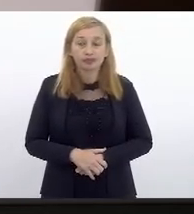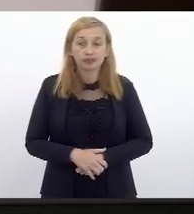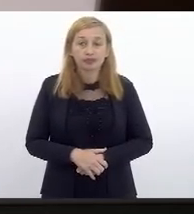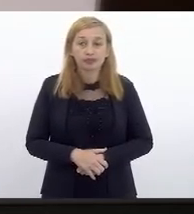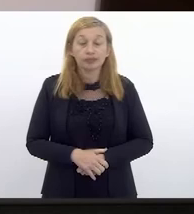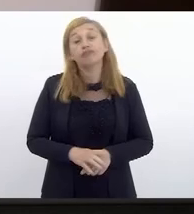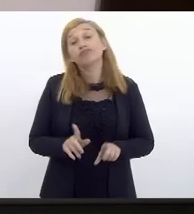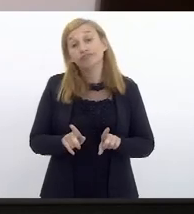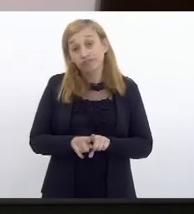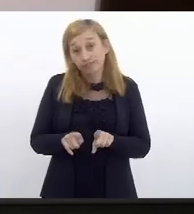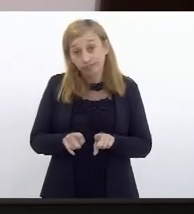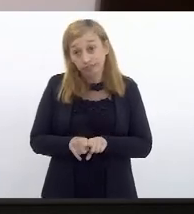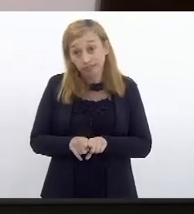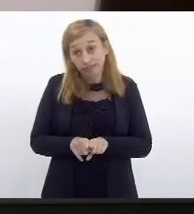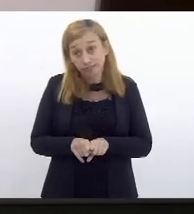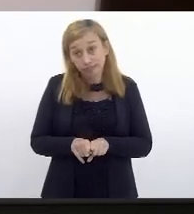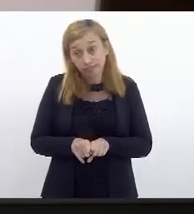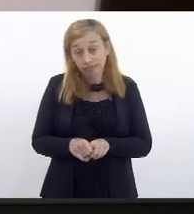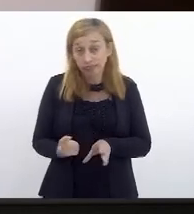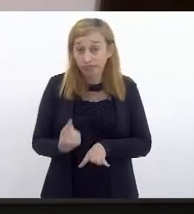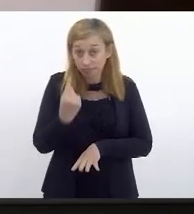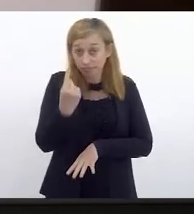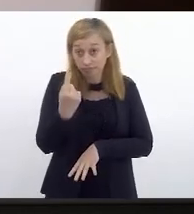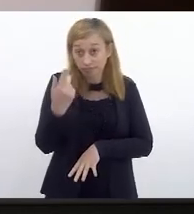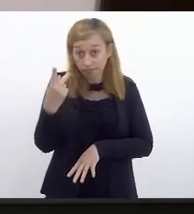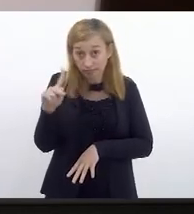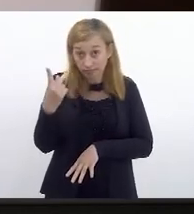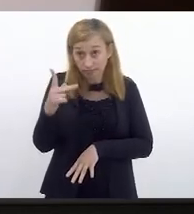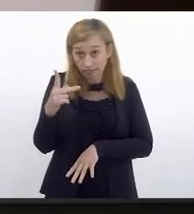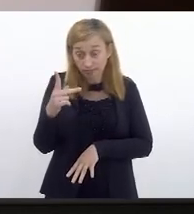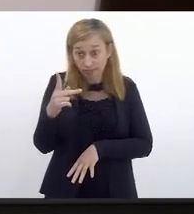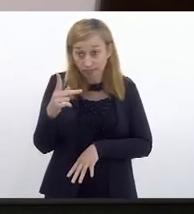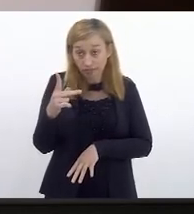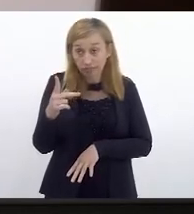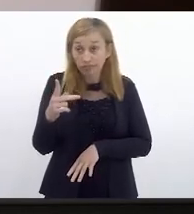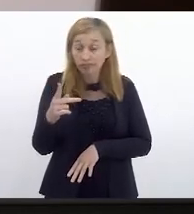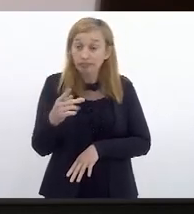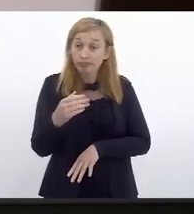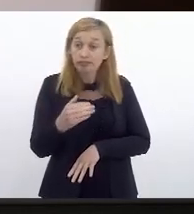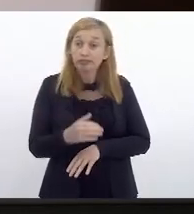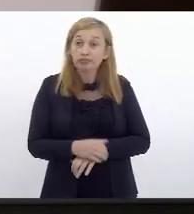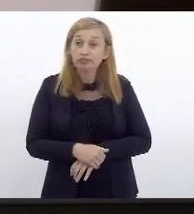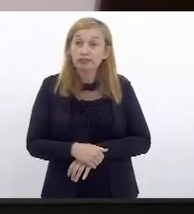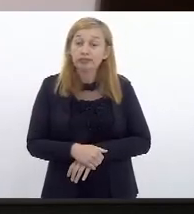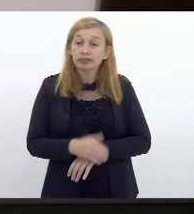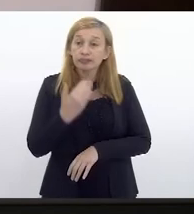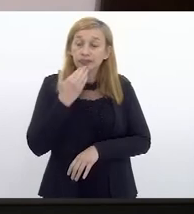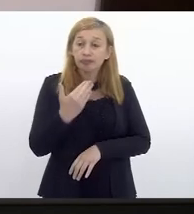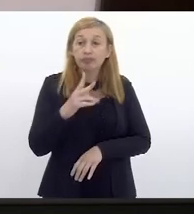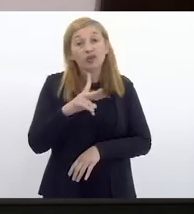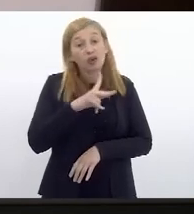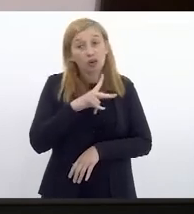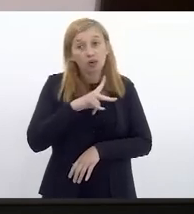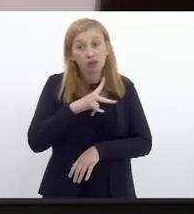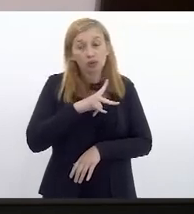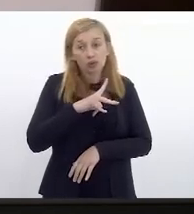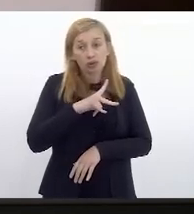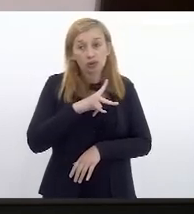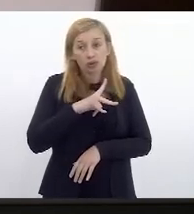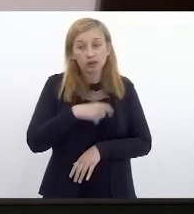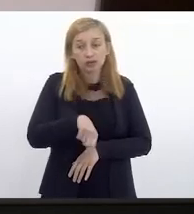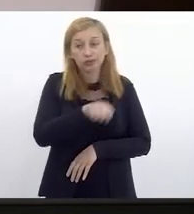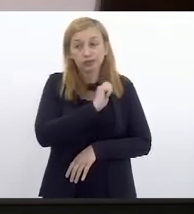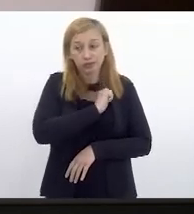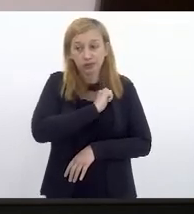E, além do mais, uma delas veio sugerida pelo próprio regime de